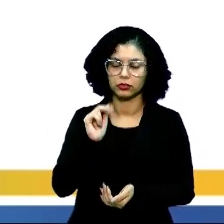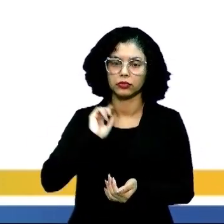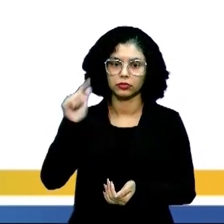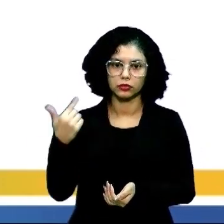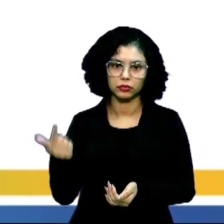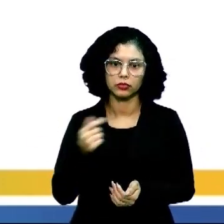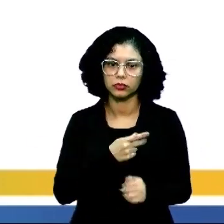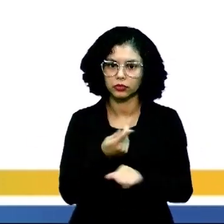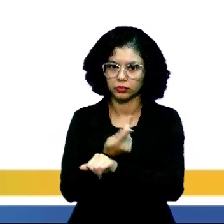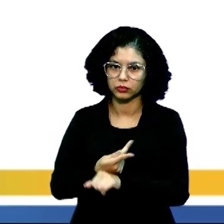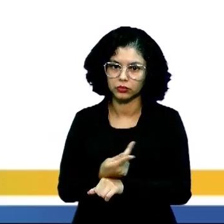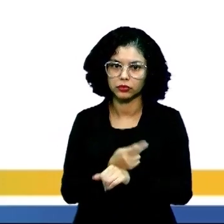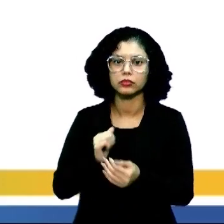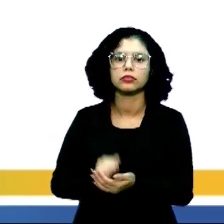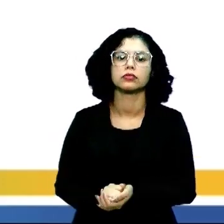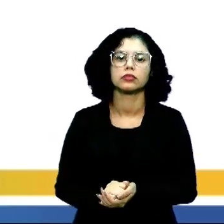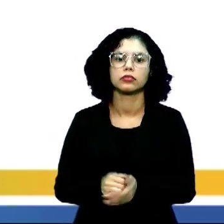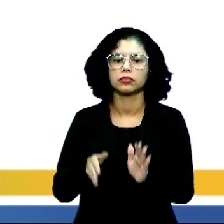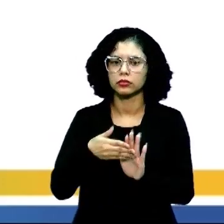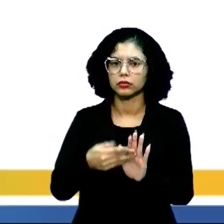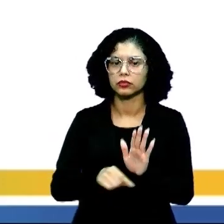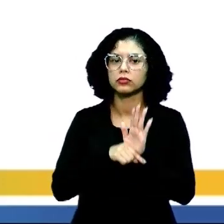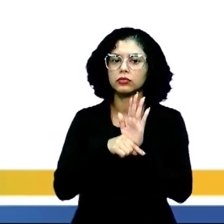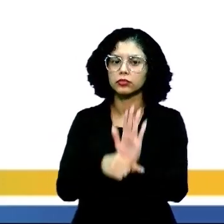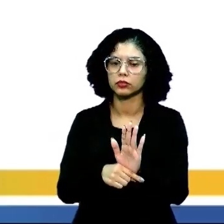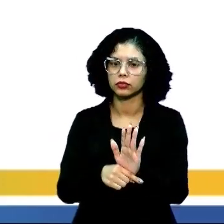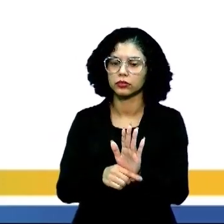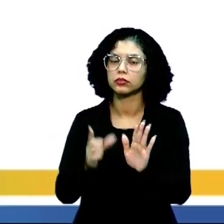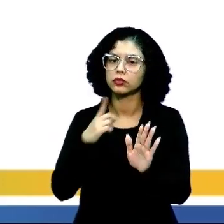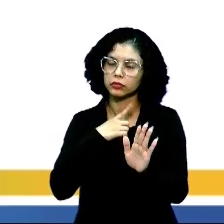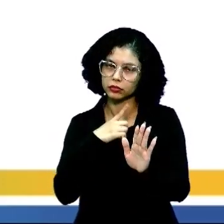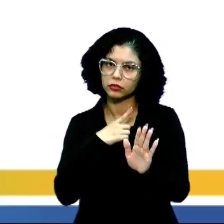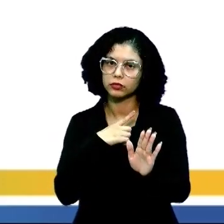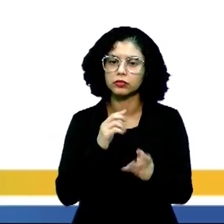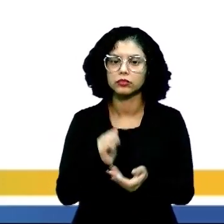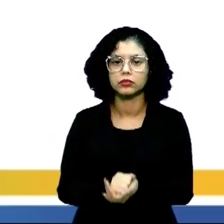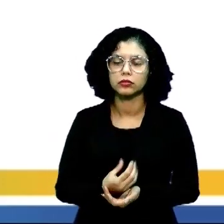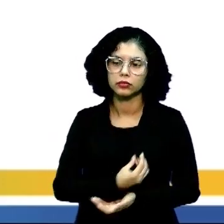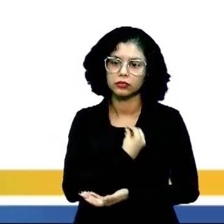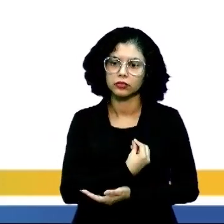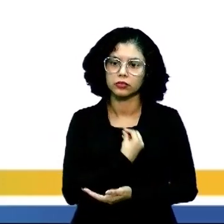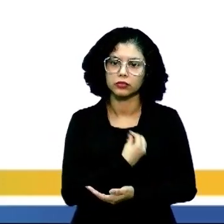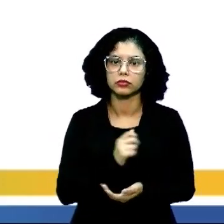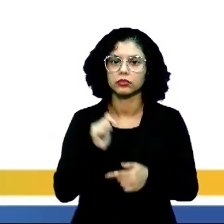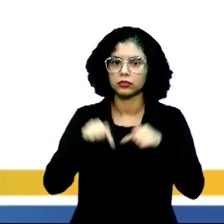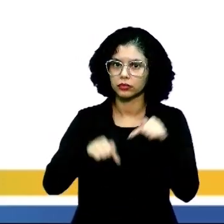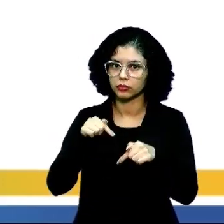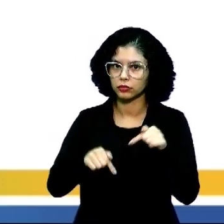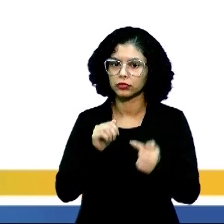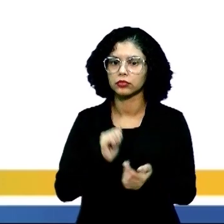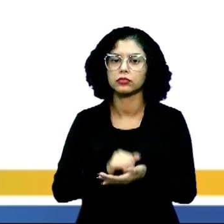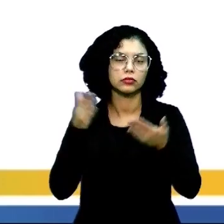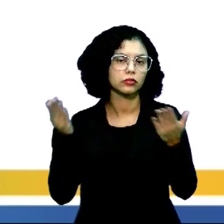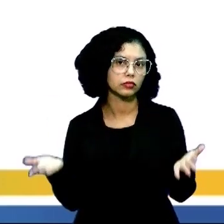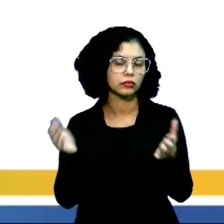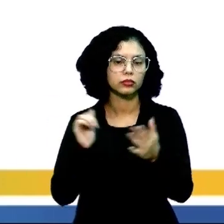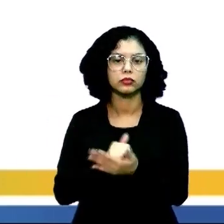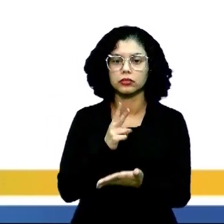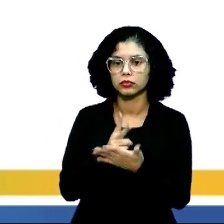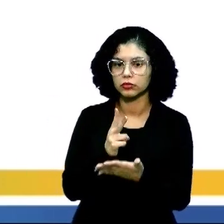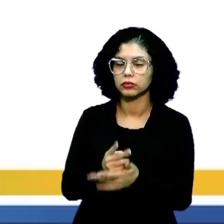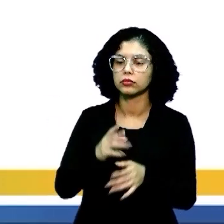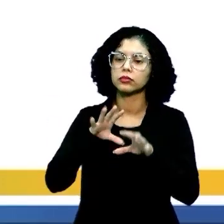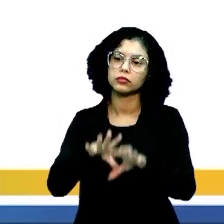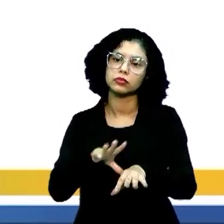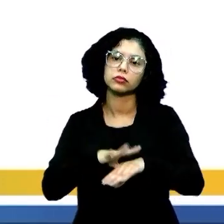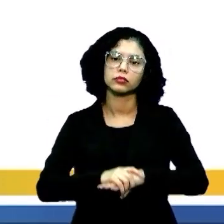essa inspeção, não conseguiu provar, por exemplo, que ali havia a presença de armas químicas. Então, mesmo